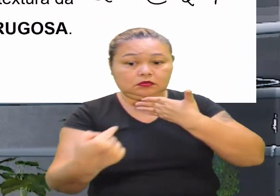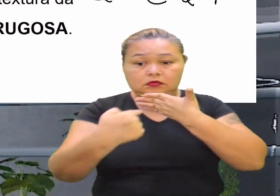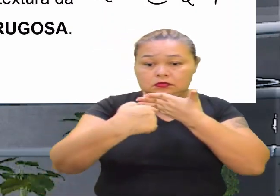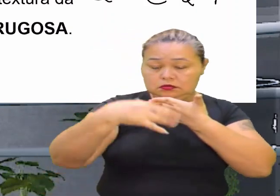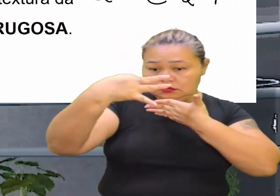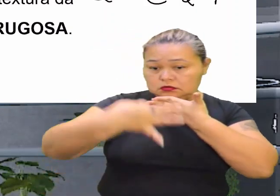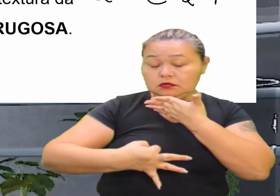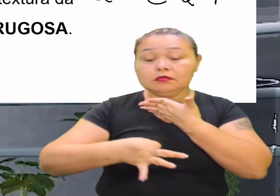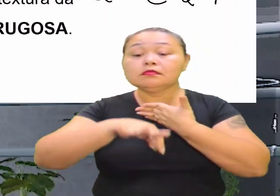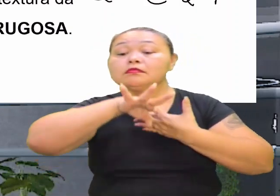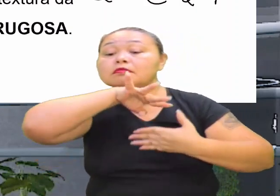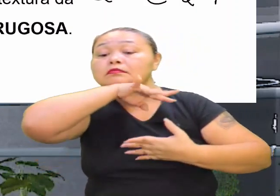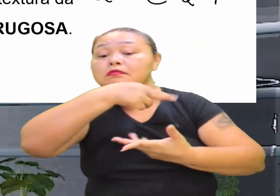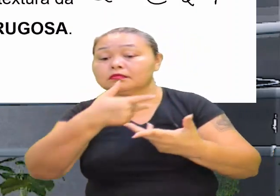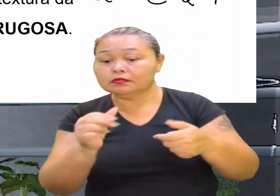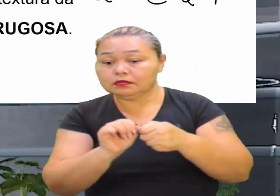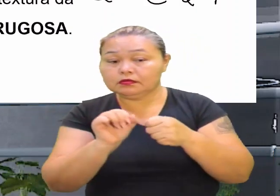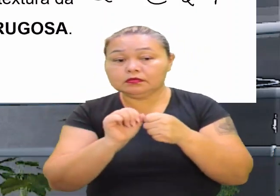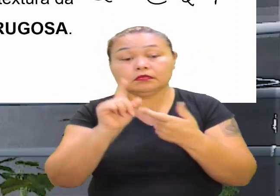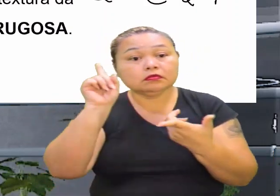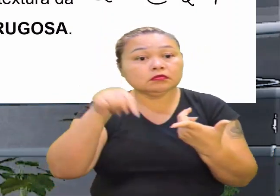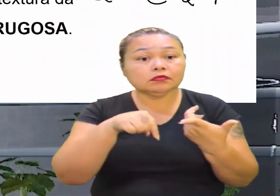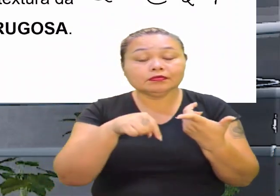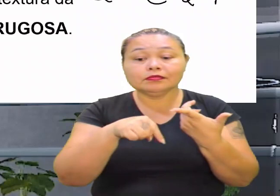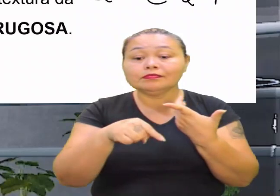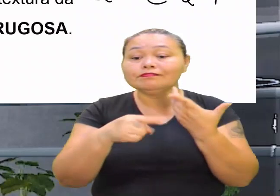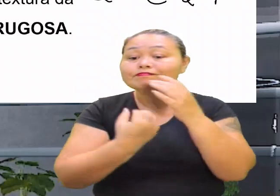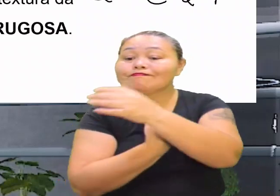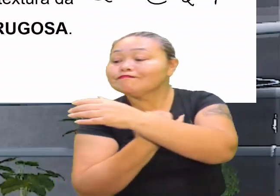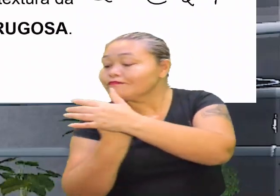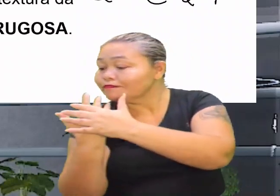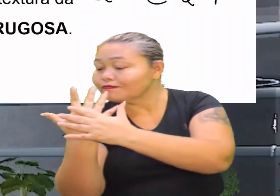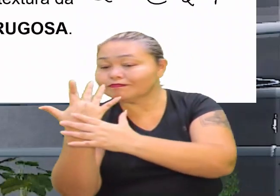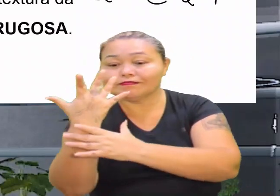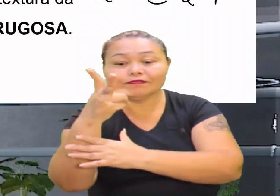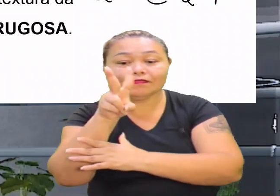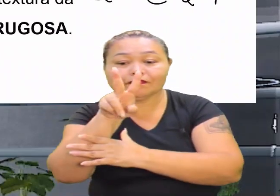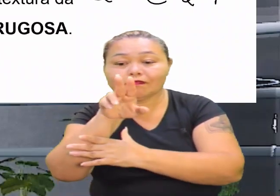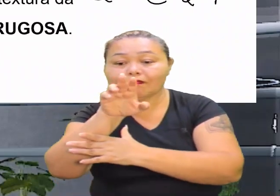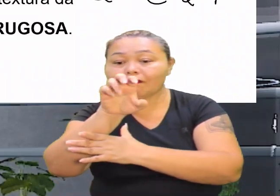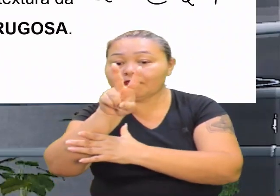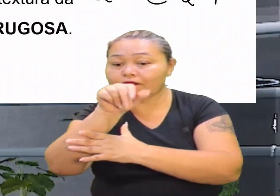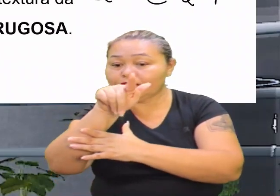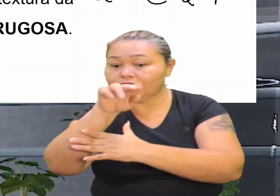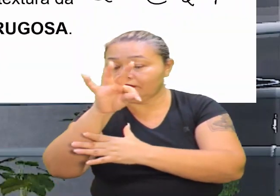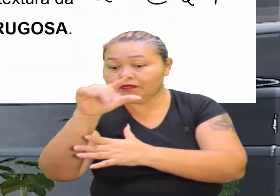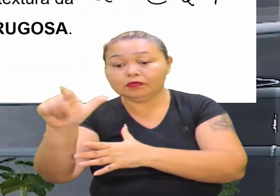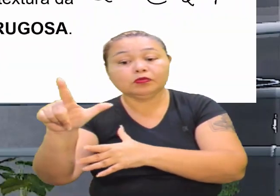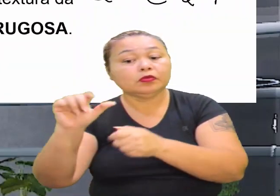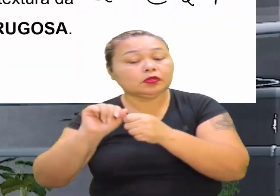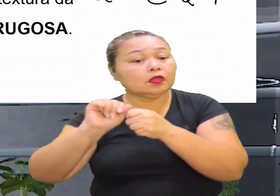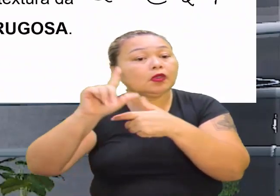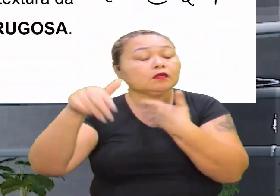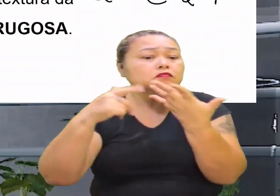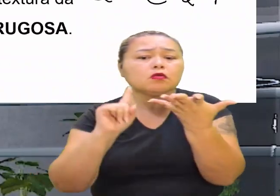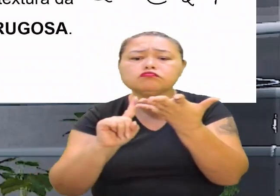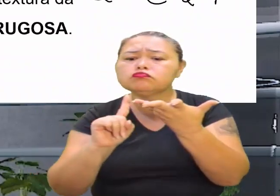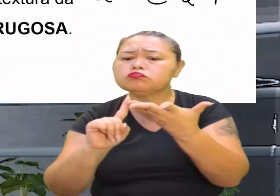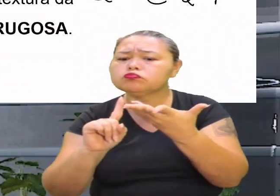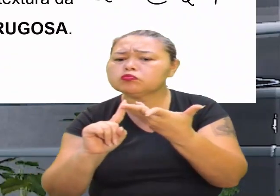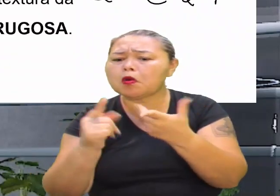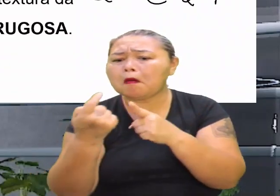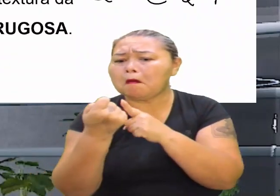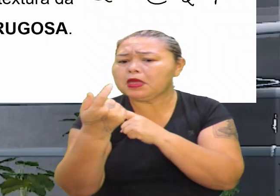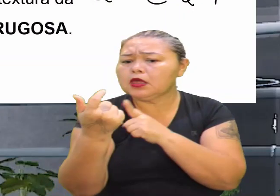Falei em animais. Até vegetais. Como assim, professor? Uai, as variedades de